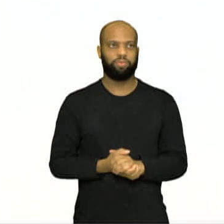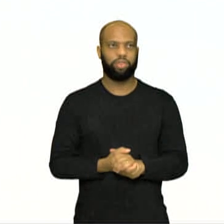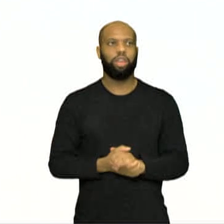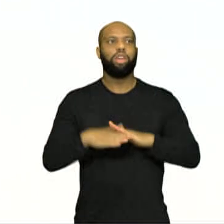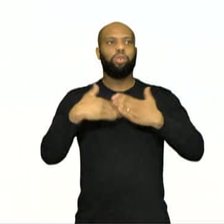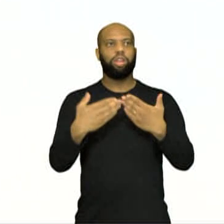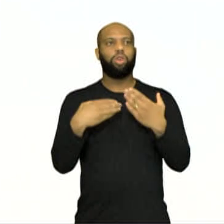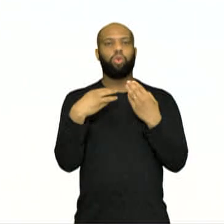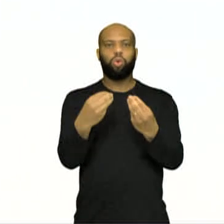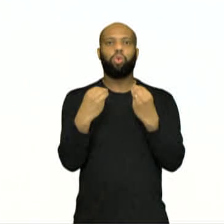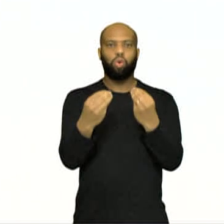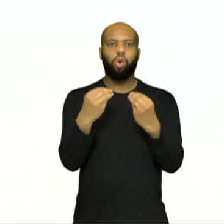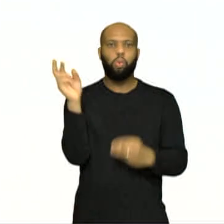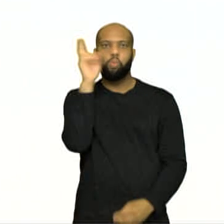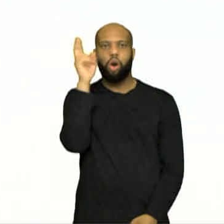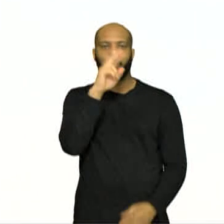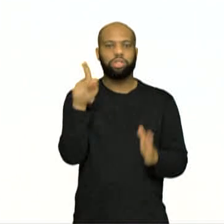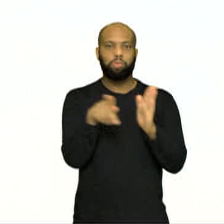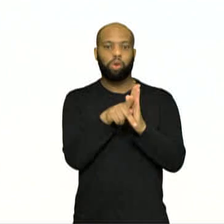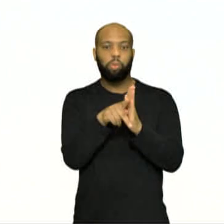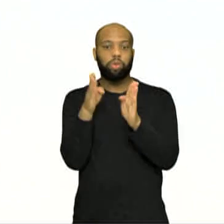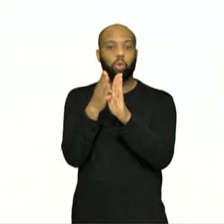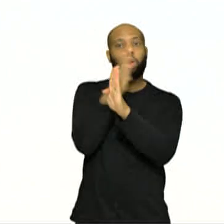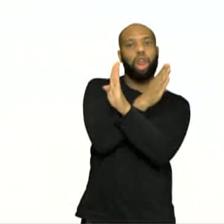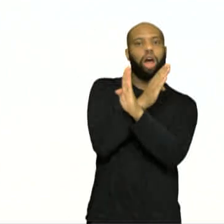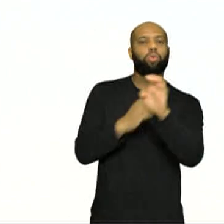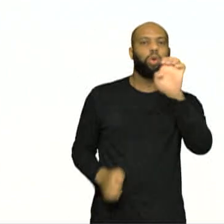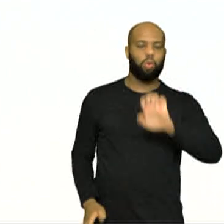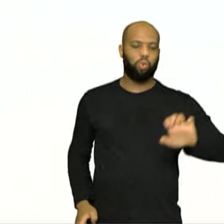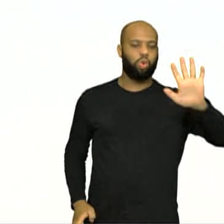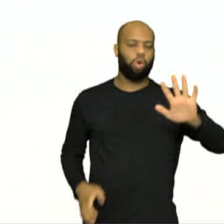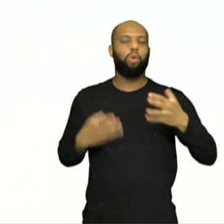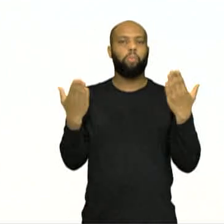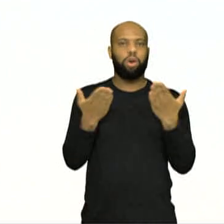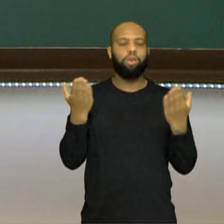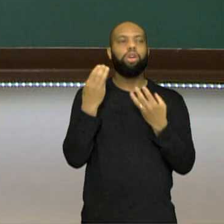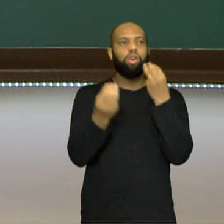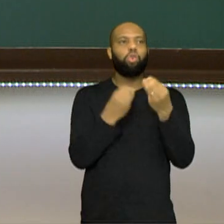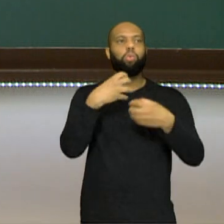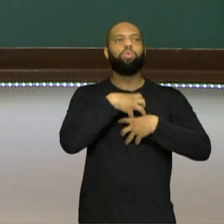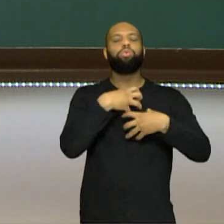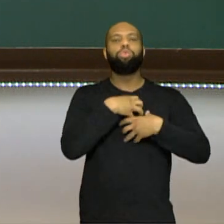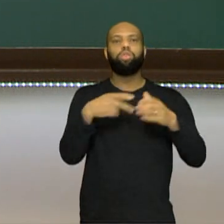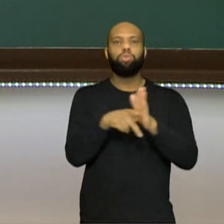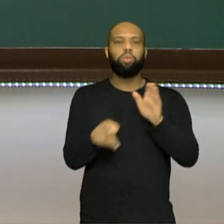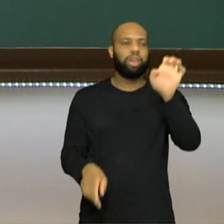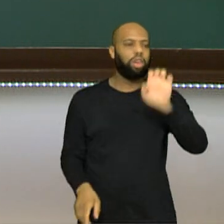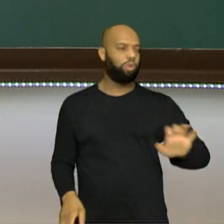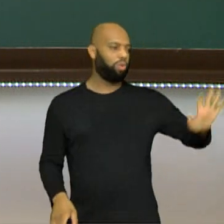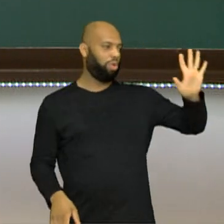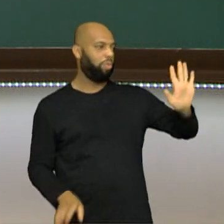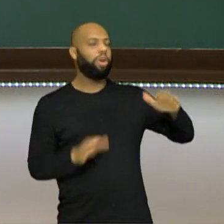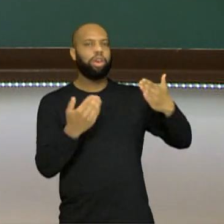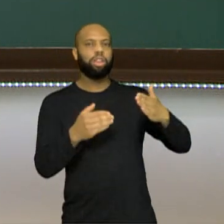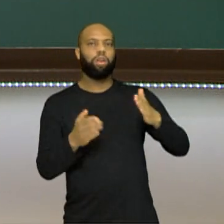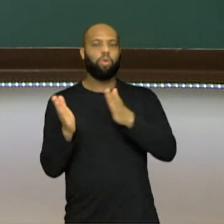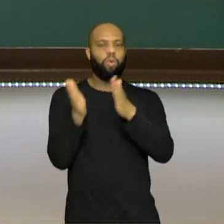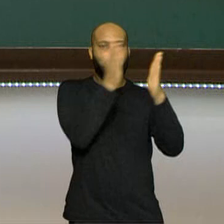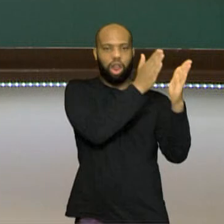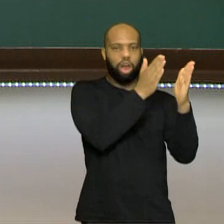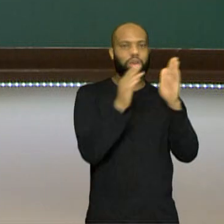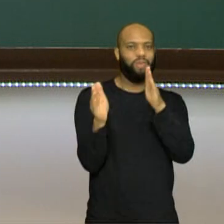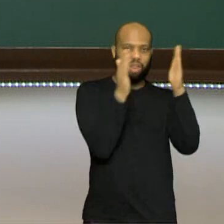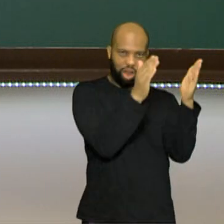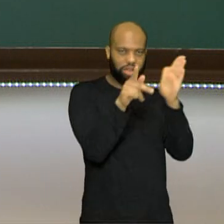Como a Rússia é na porção europeia, né? Vamos falar um pouco sobre a porção europeia do país. Na porção europeia da